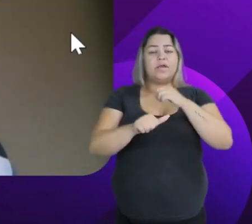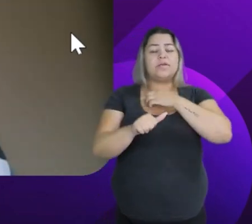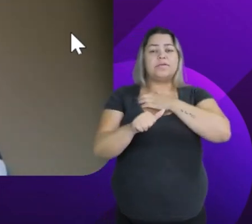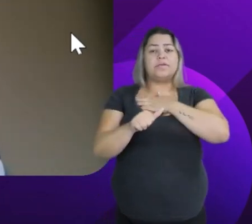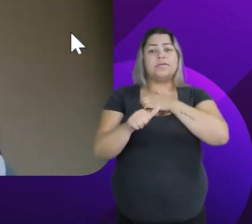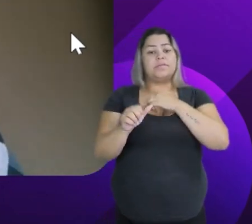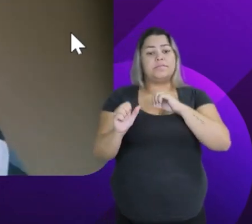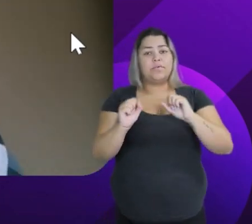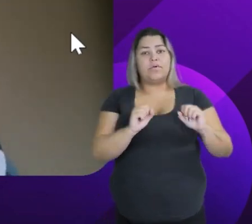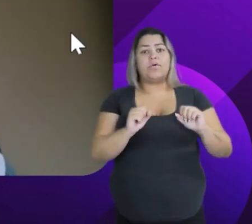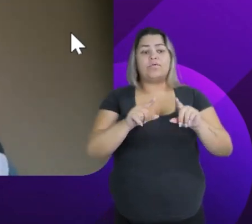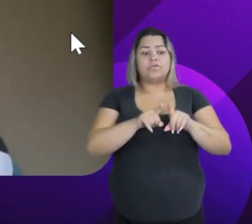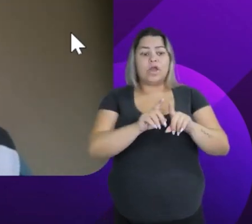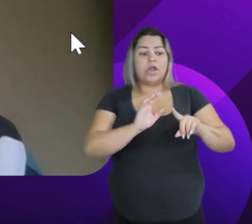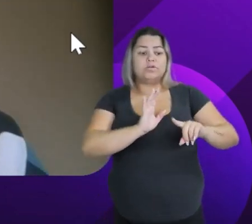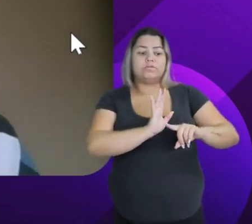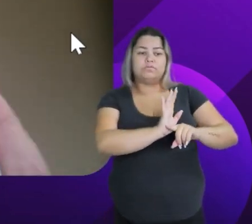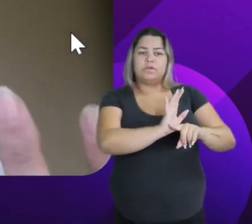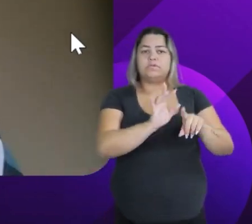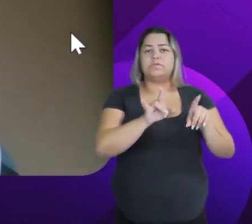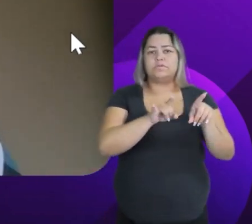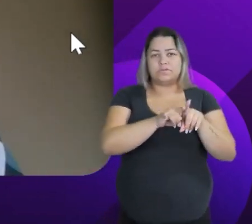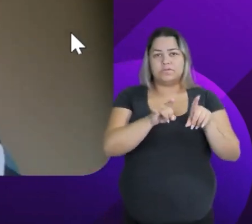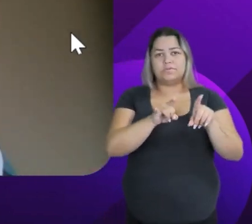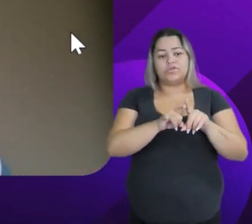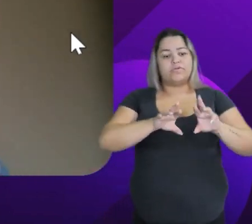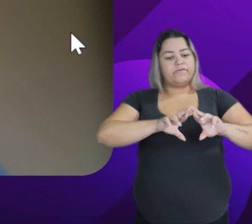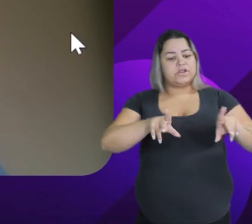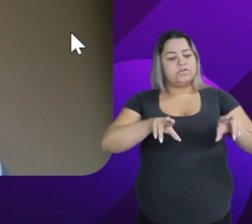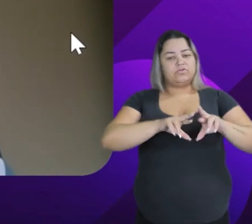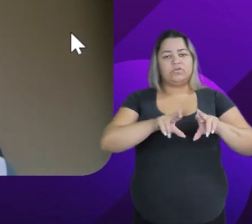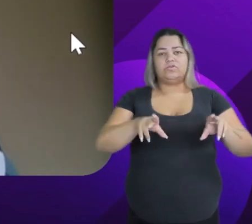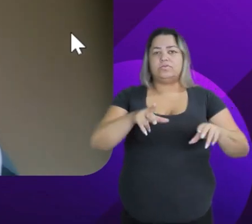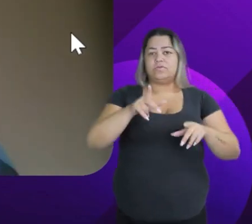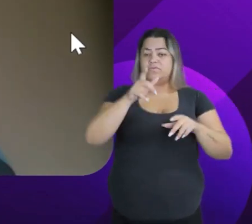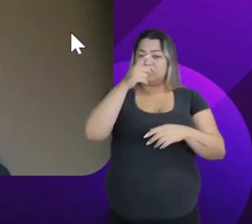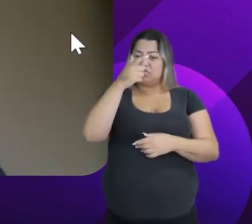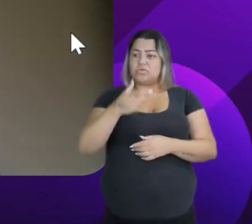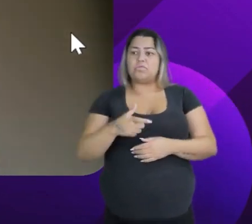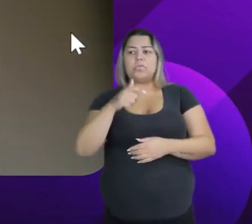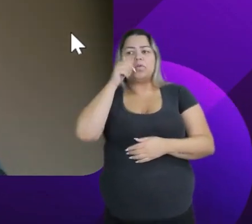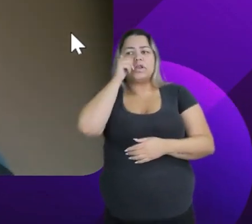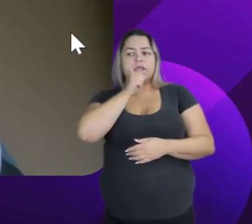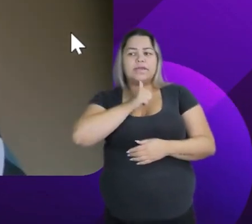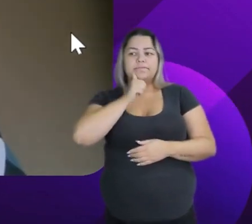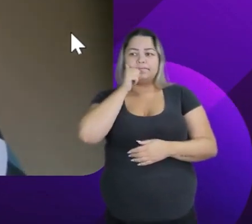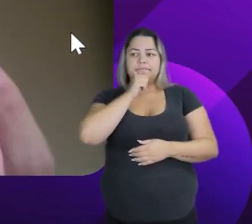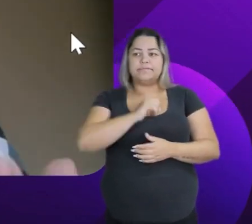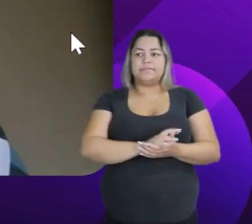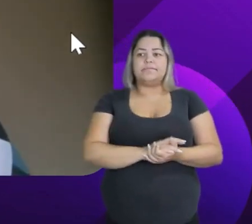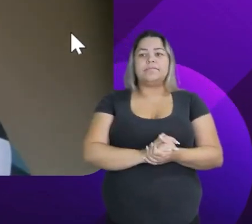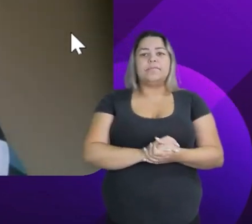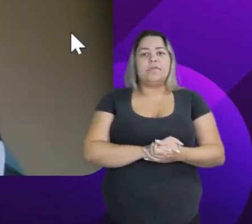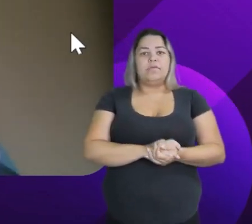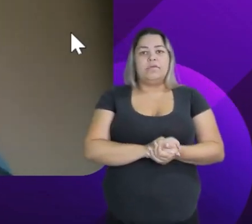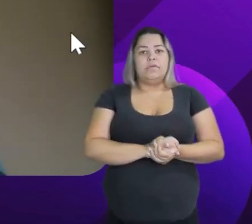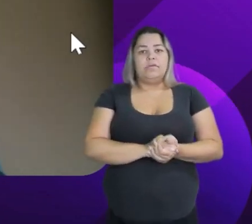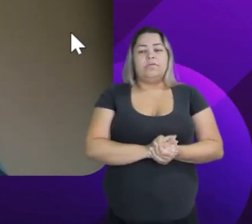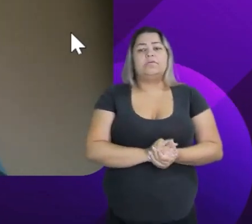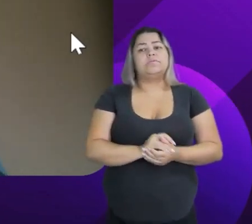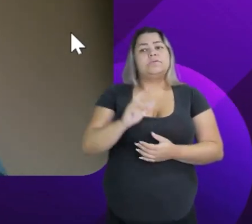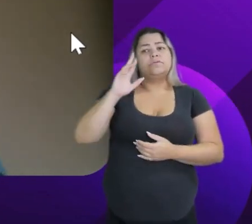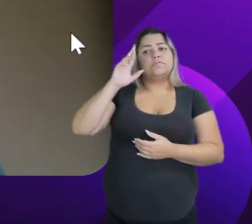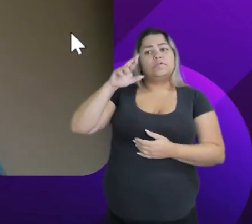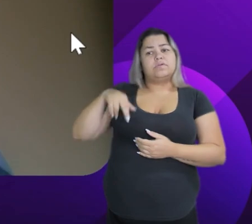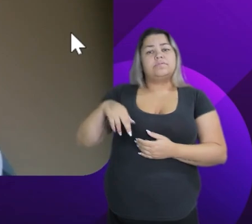favorecer todas as pessoas, inclusive diferentes perfis de mulheres, né? E então, trazendo essa reflexão,